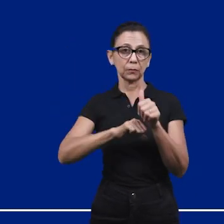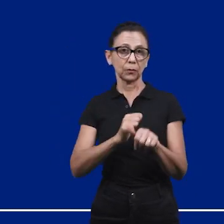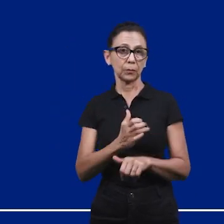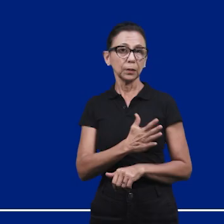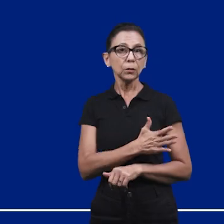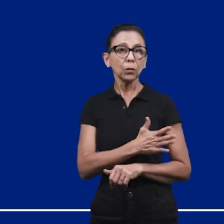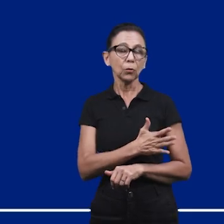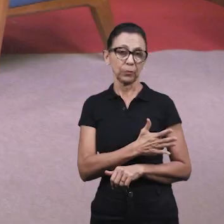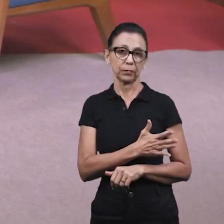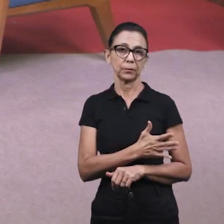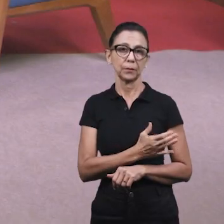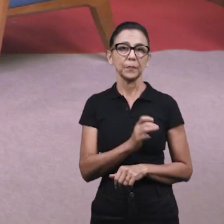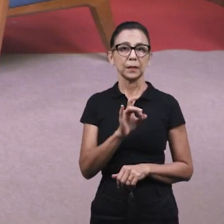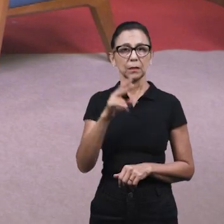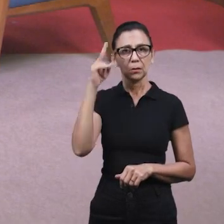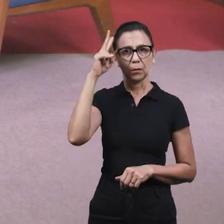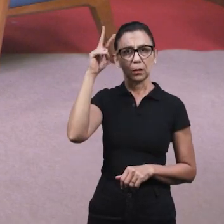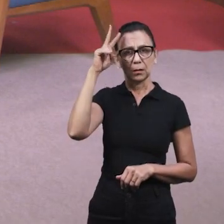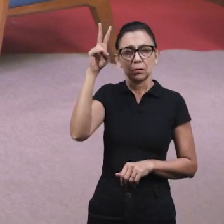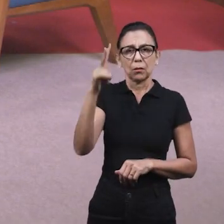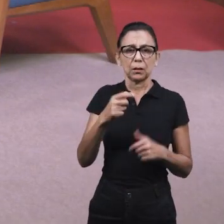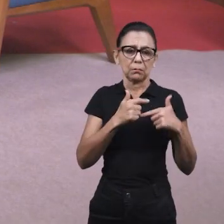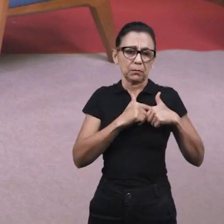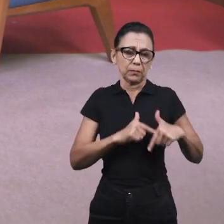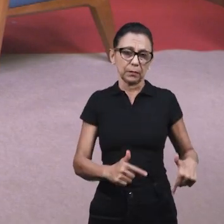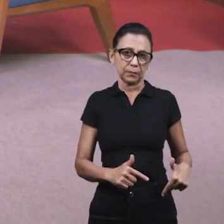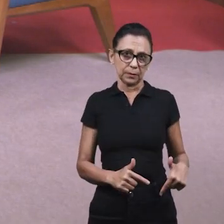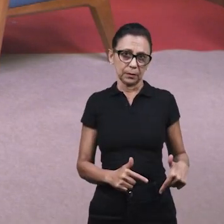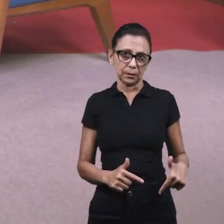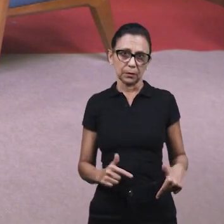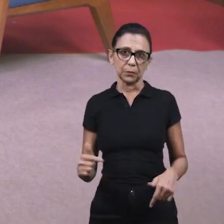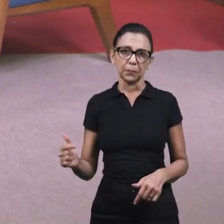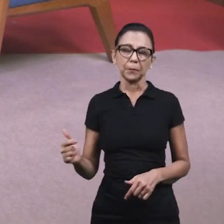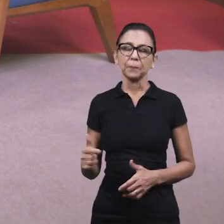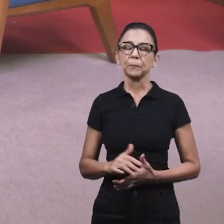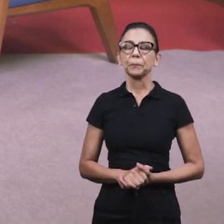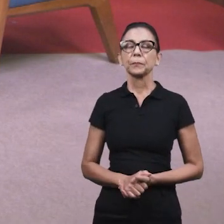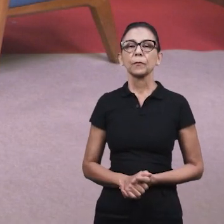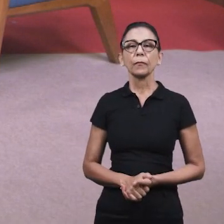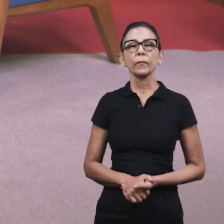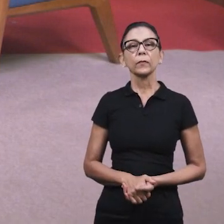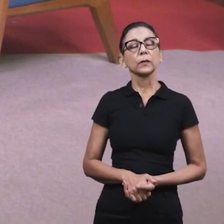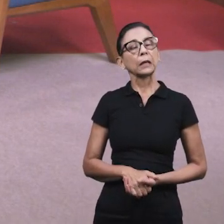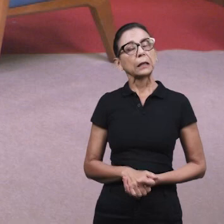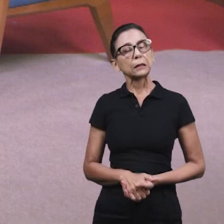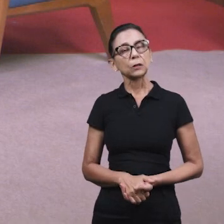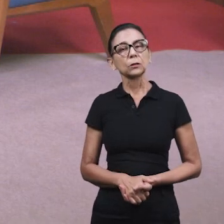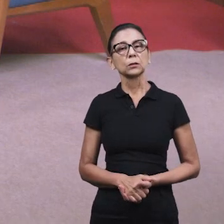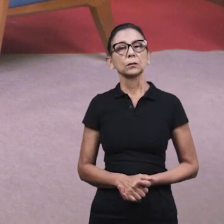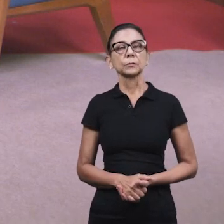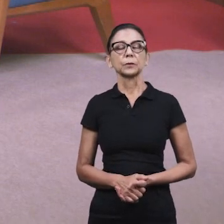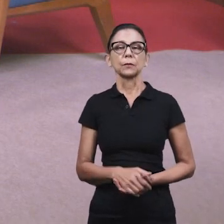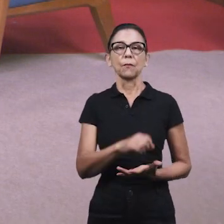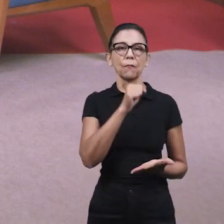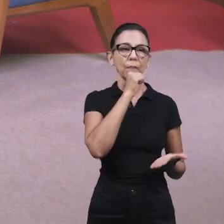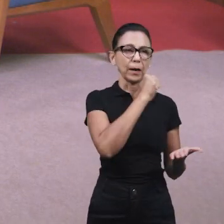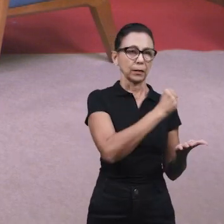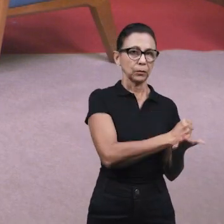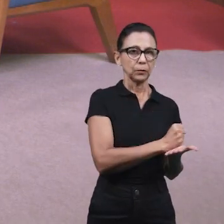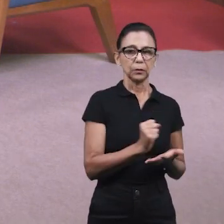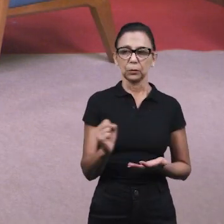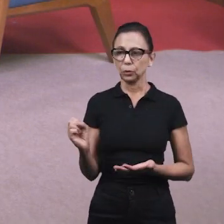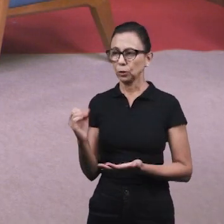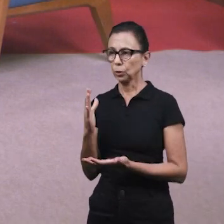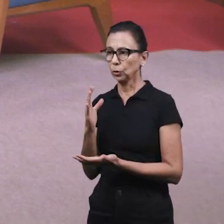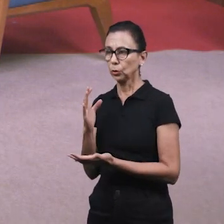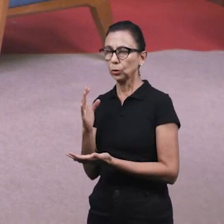gente está fazendo uma associação entre um episódio do Velho Testamento e um texto do Novo Testamento que aponta para a